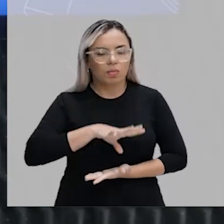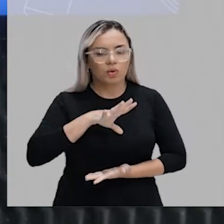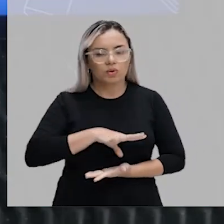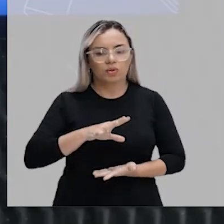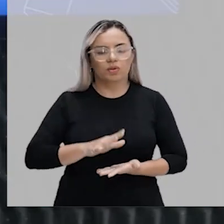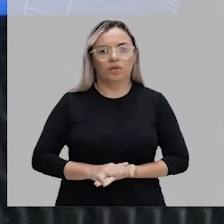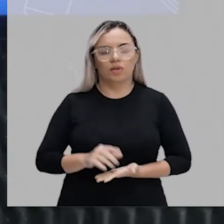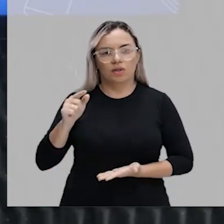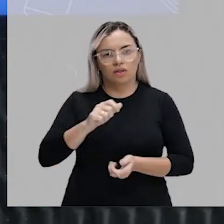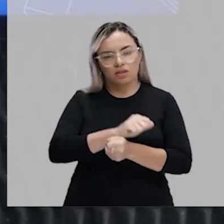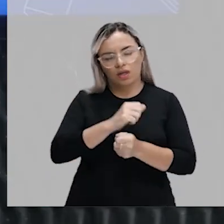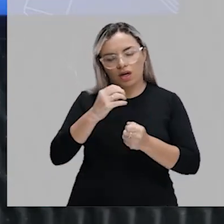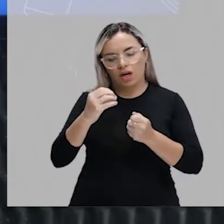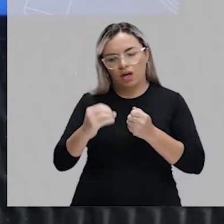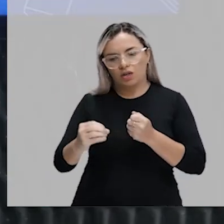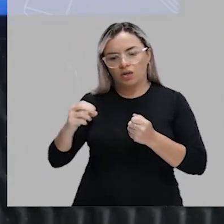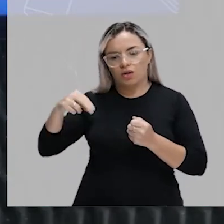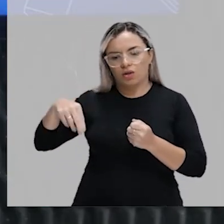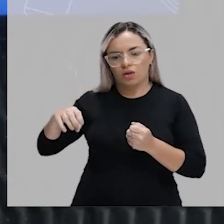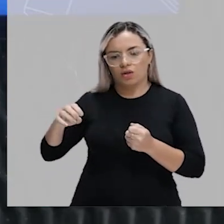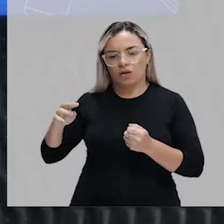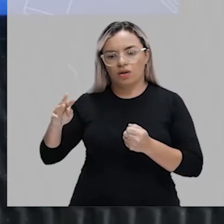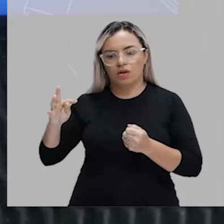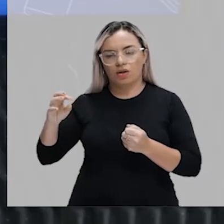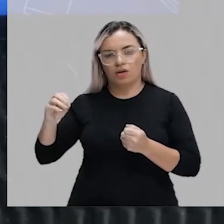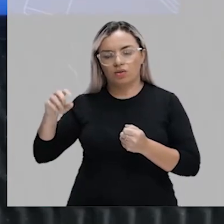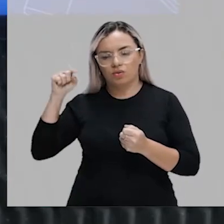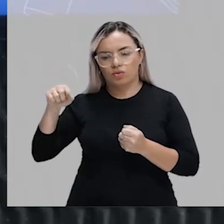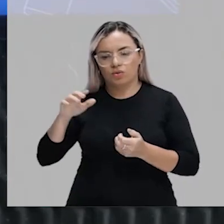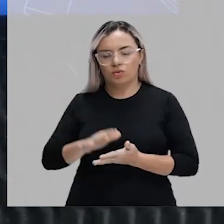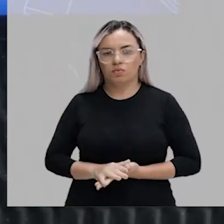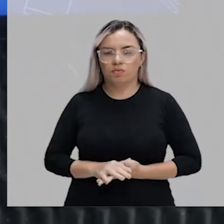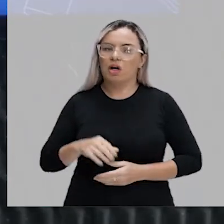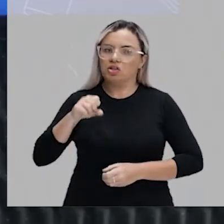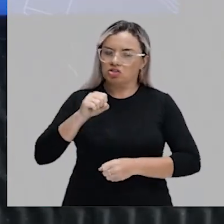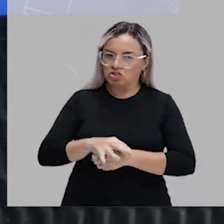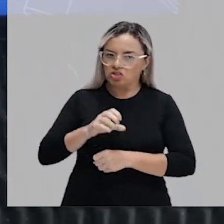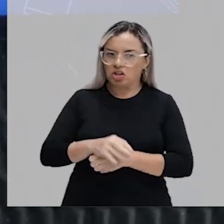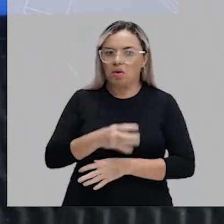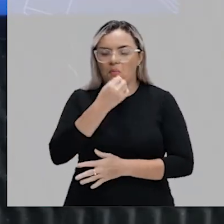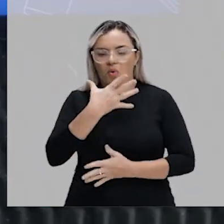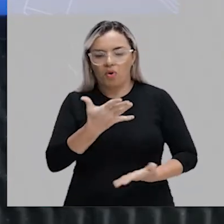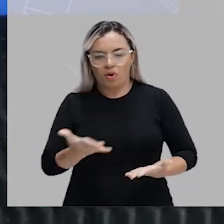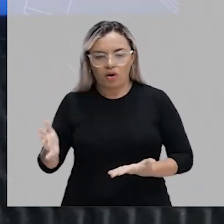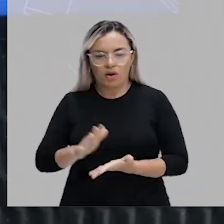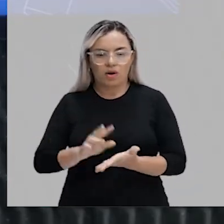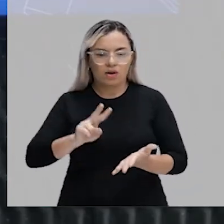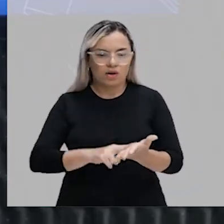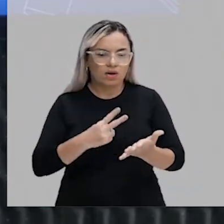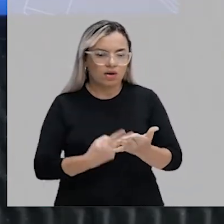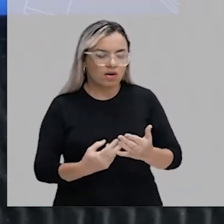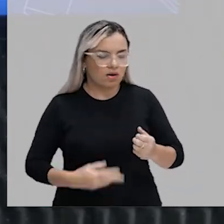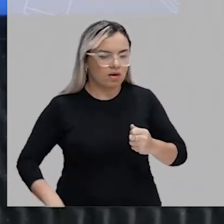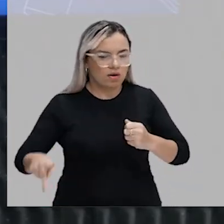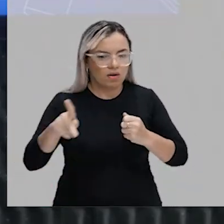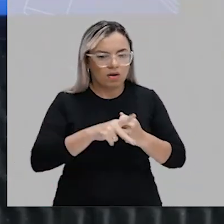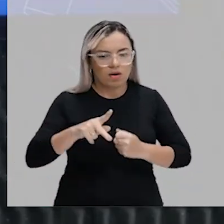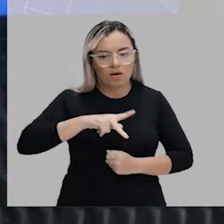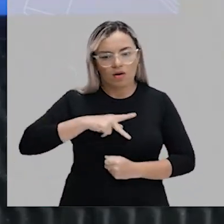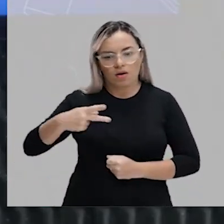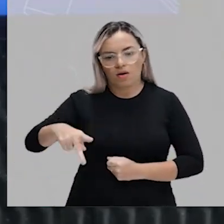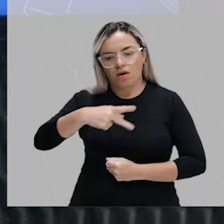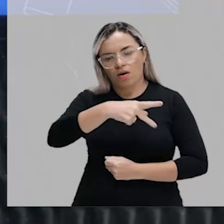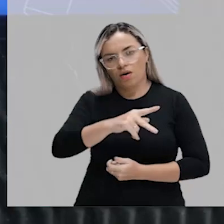Tá? Então, essa é uma característica fácil de você identificar, um macete. Vamos traduzir aqui. Já os pronomes possessivos de forma